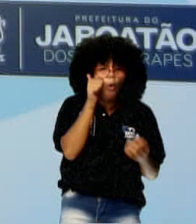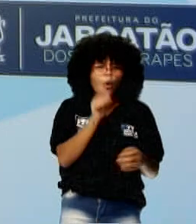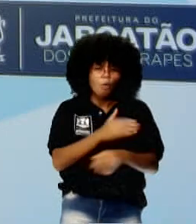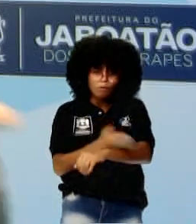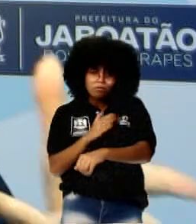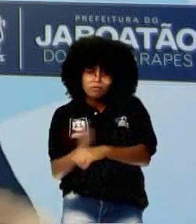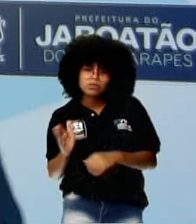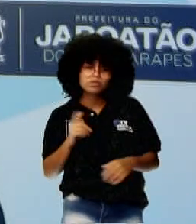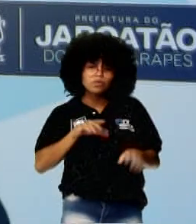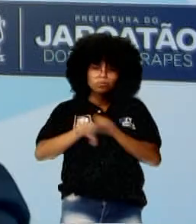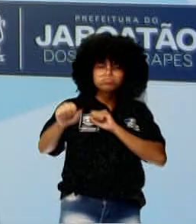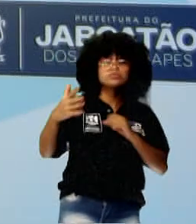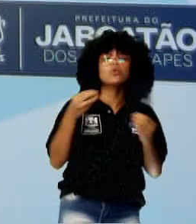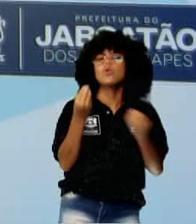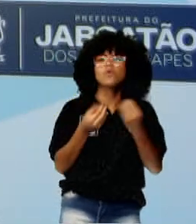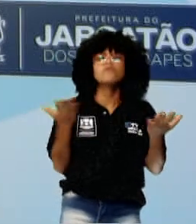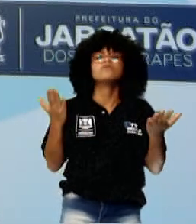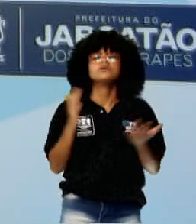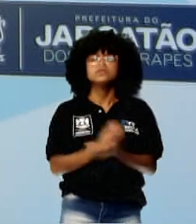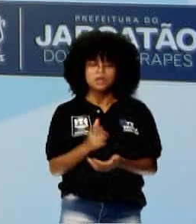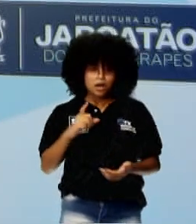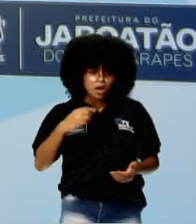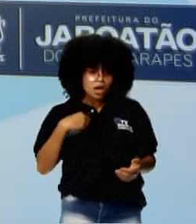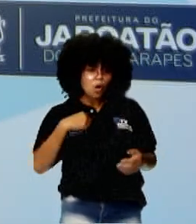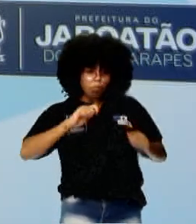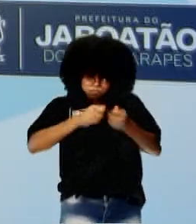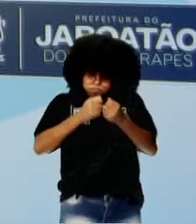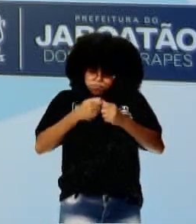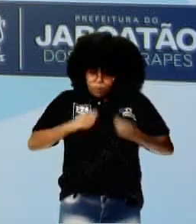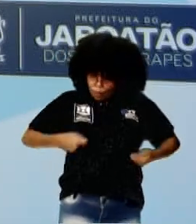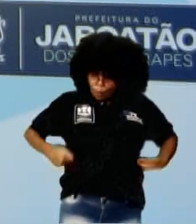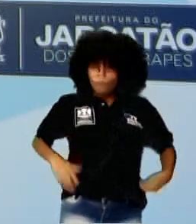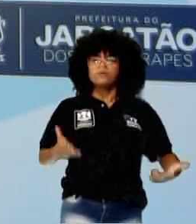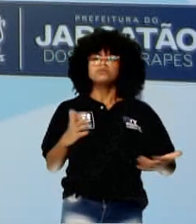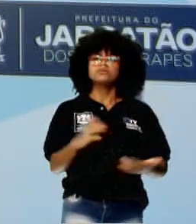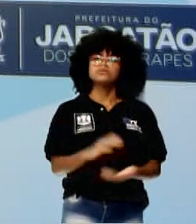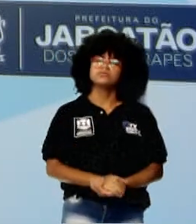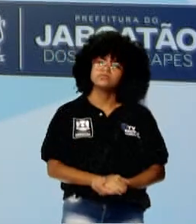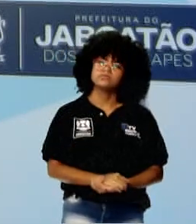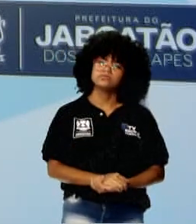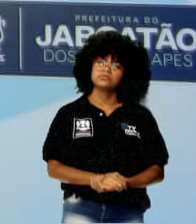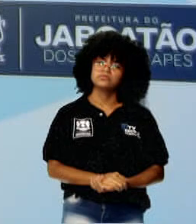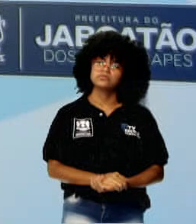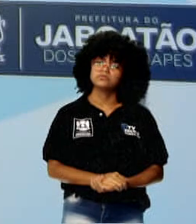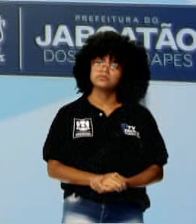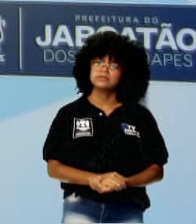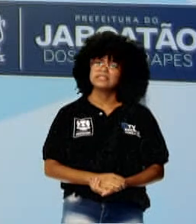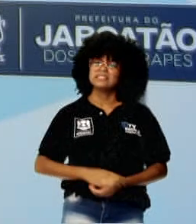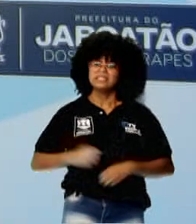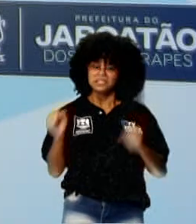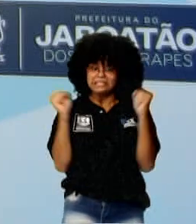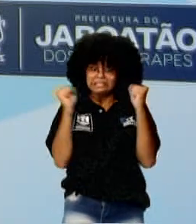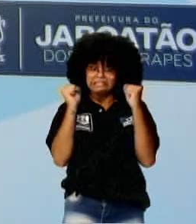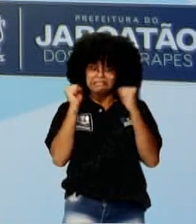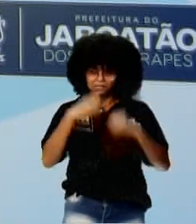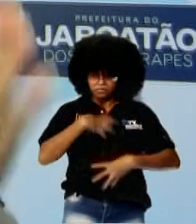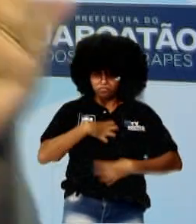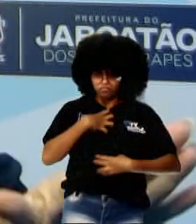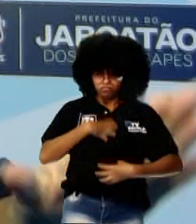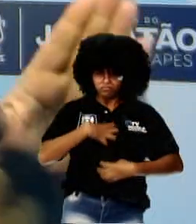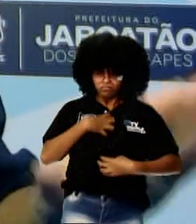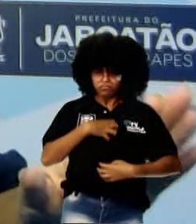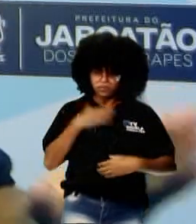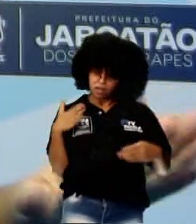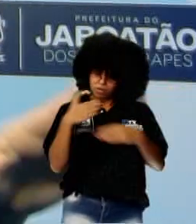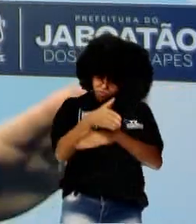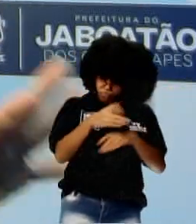tenho certeza que eu dei um fim nela com aquele cordão que eu apertei nas costas dela. Ela saiu dali tão irritada, entrou lá